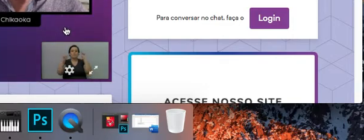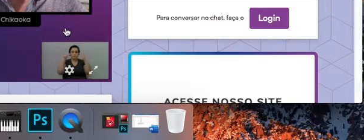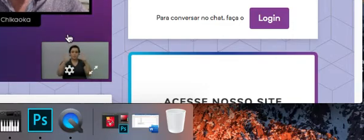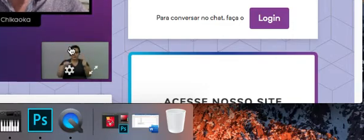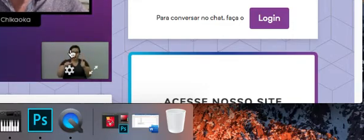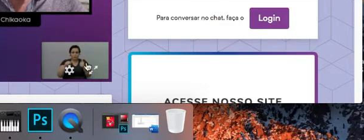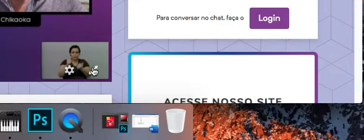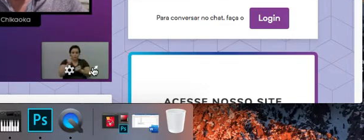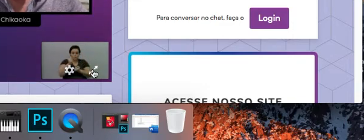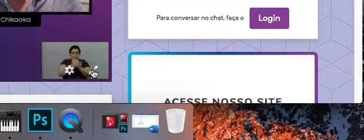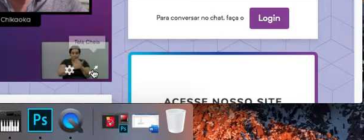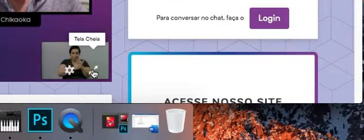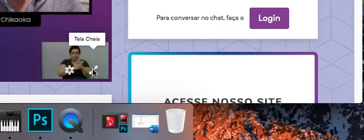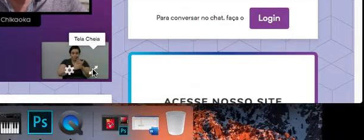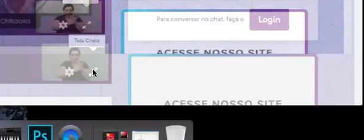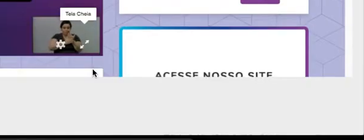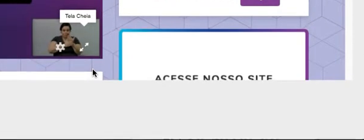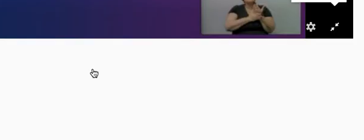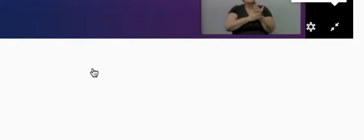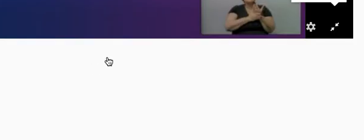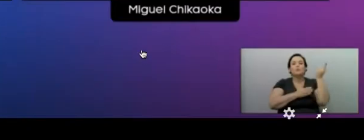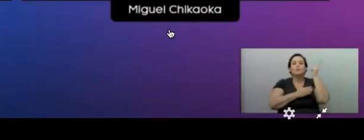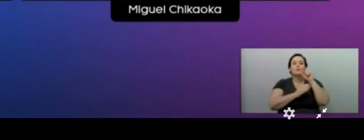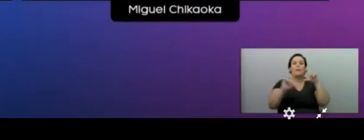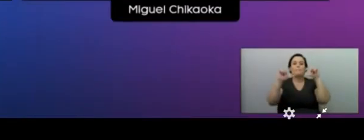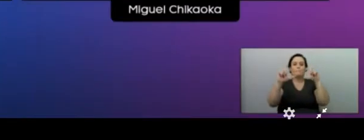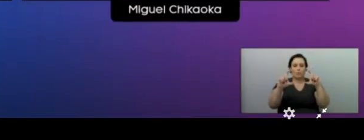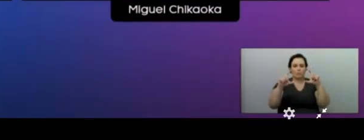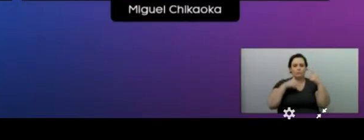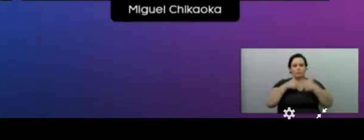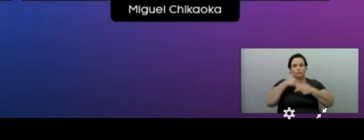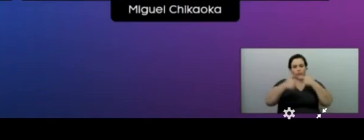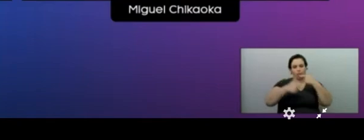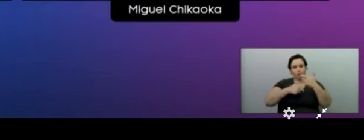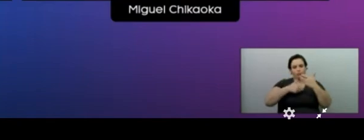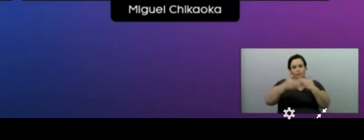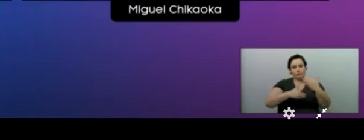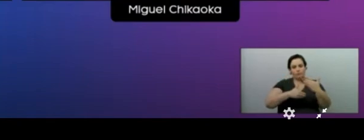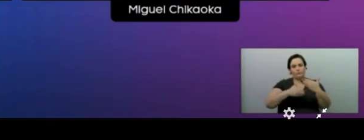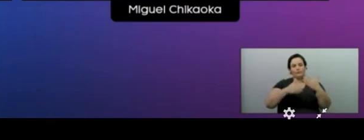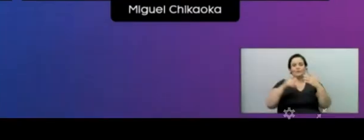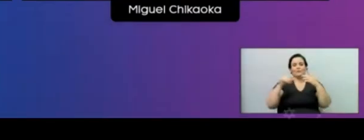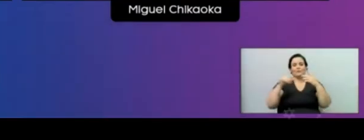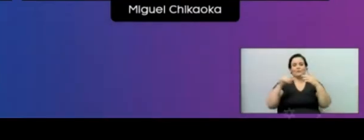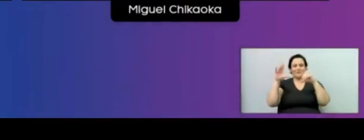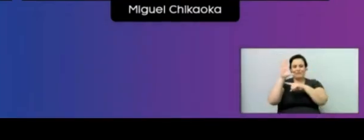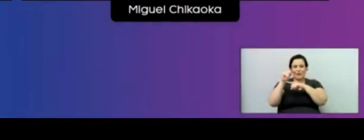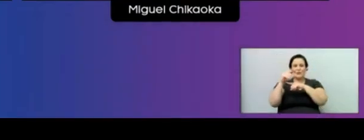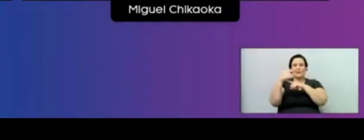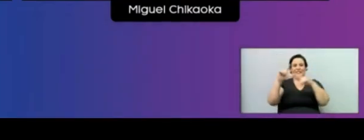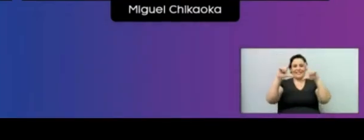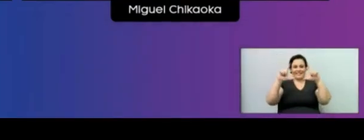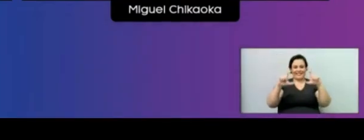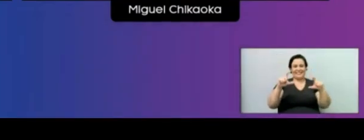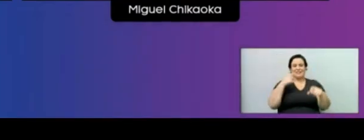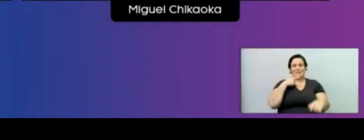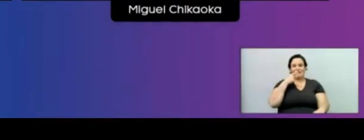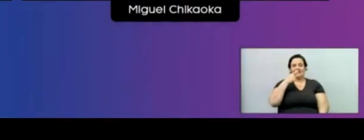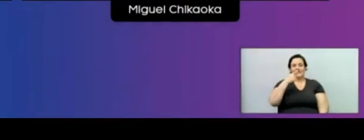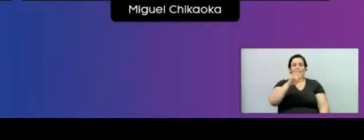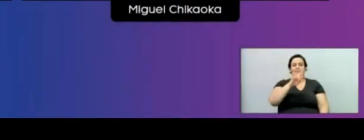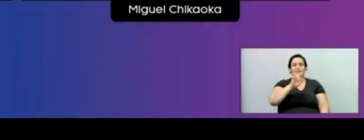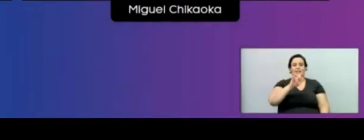e a partir daí poder que você capturado É isso que eu tô trabalhando nesse processo de fotografia sem câmera que eu falei agora pouco da Regina Alvarez naquela que você